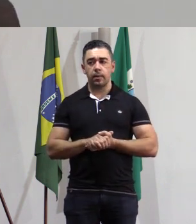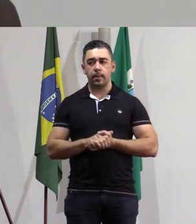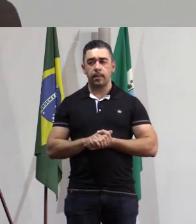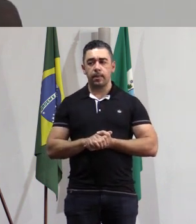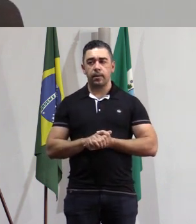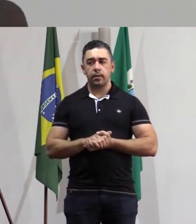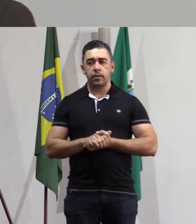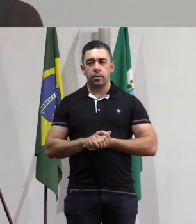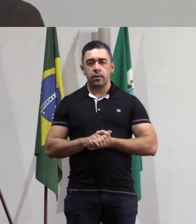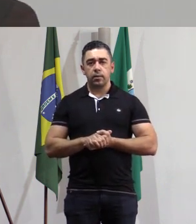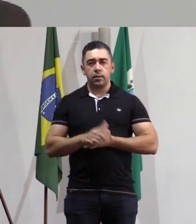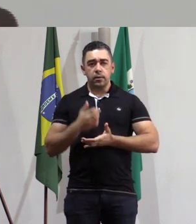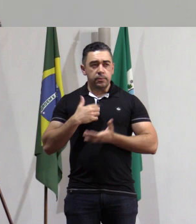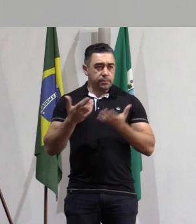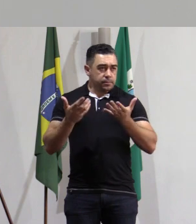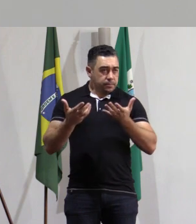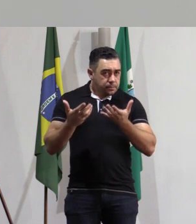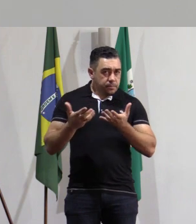Eu gostaria,